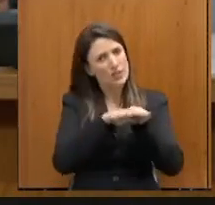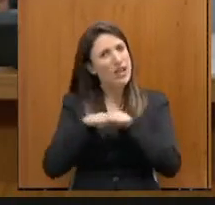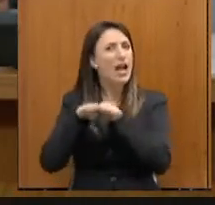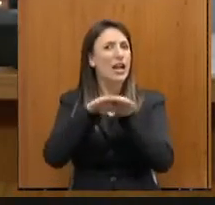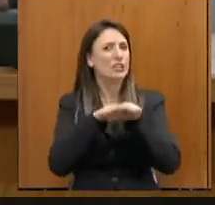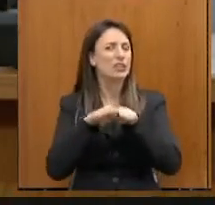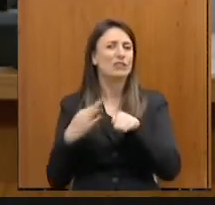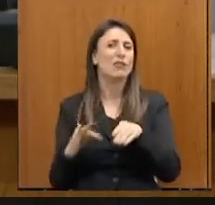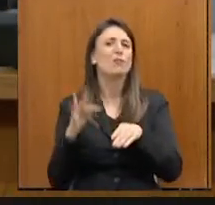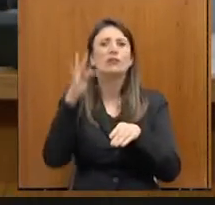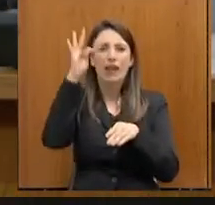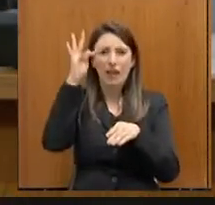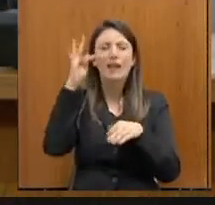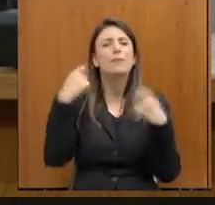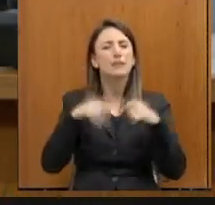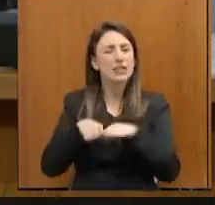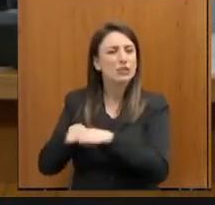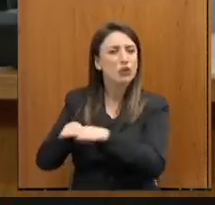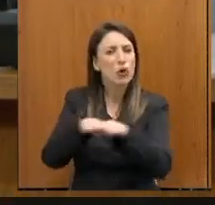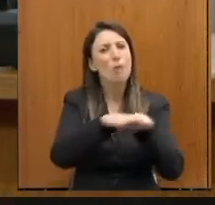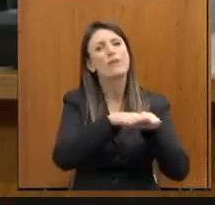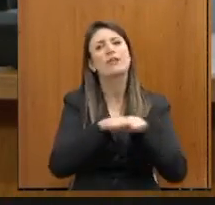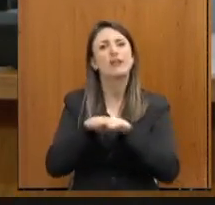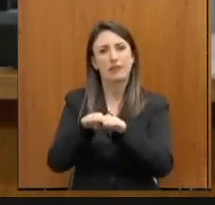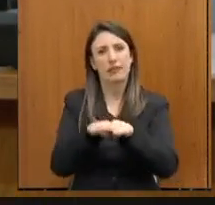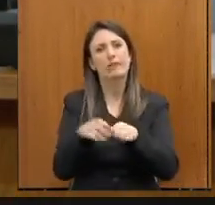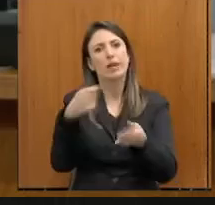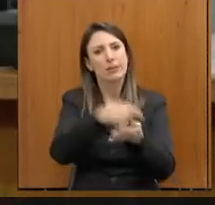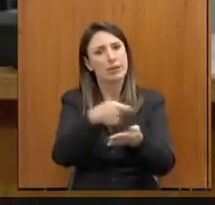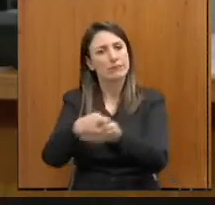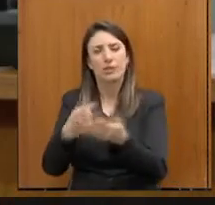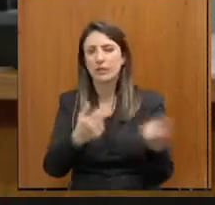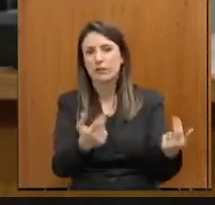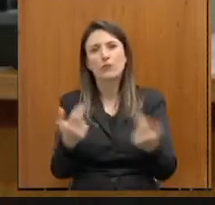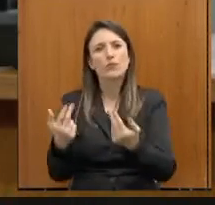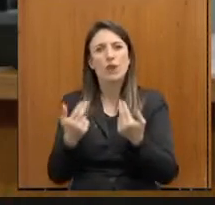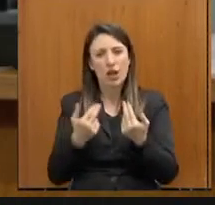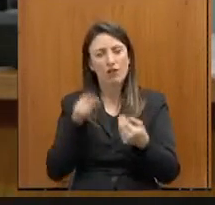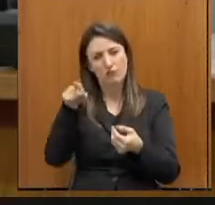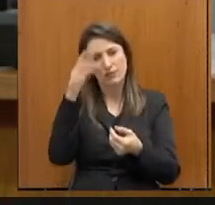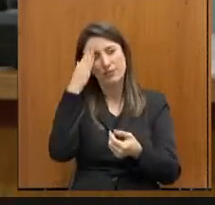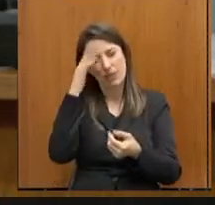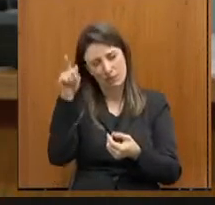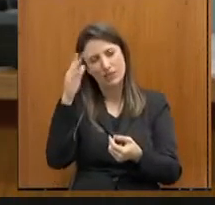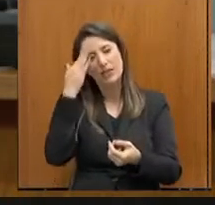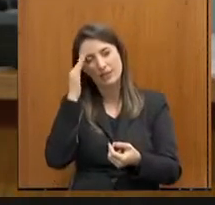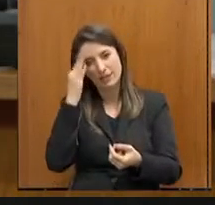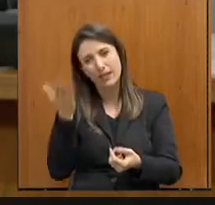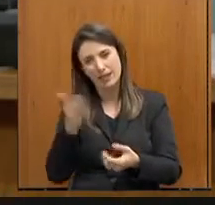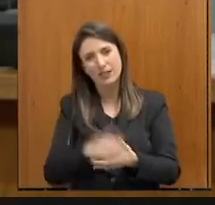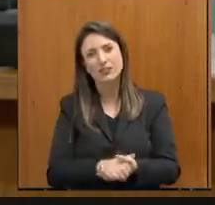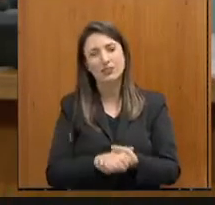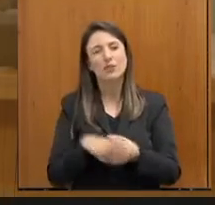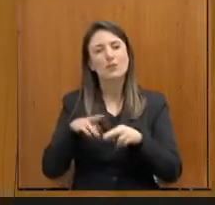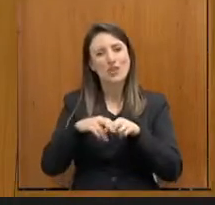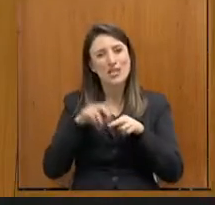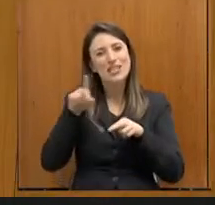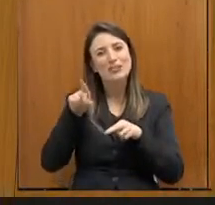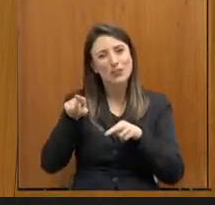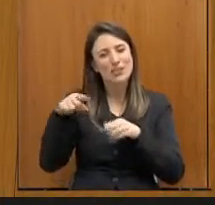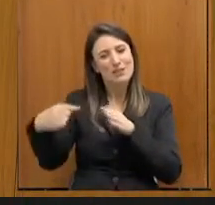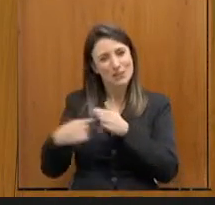é a isonomia tributária né assunto do cálcio tanto entendi O que é autoridade para